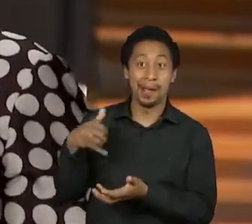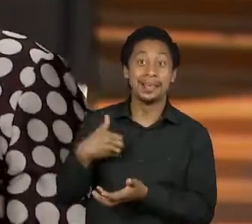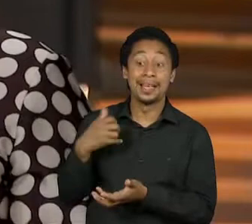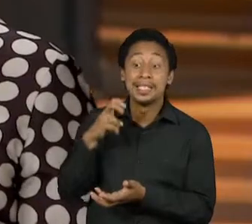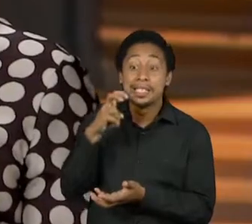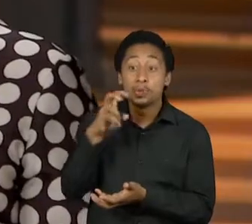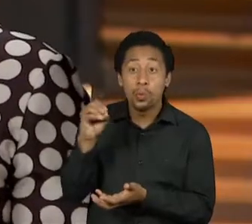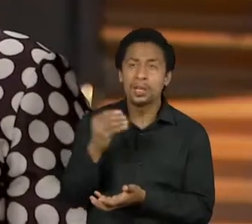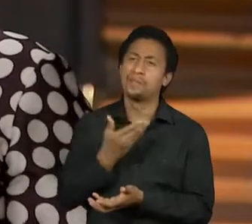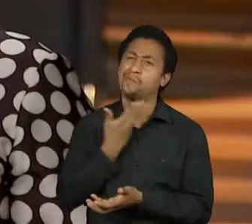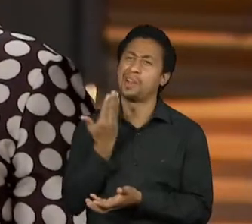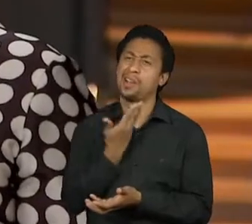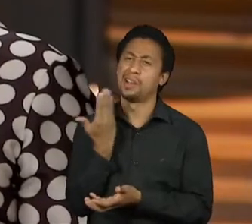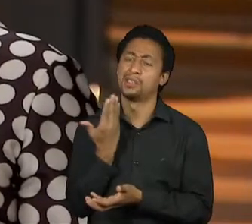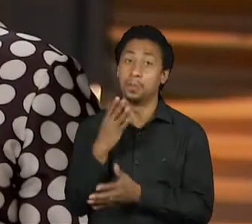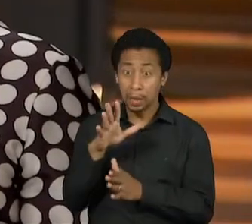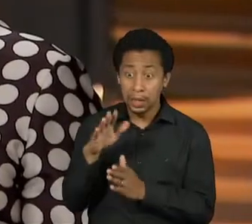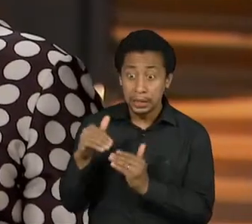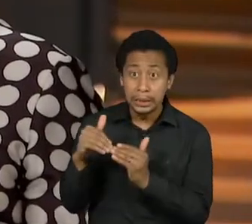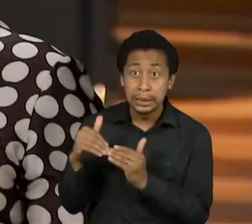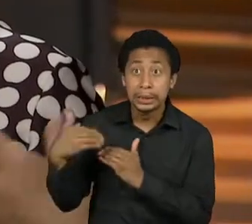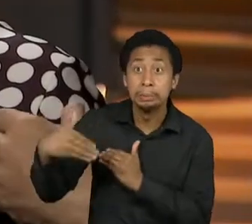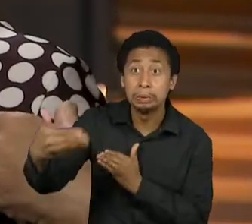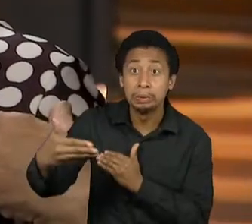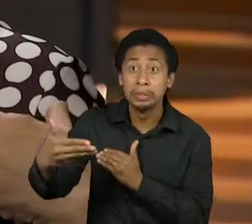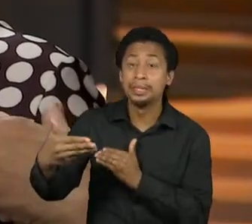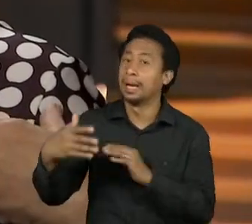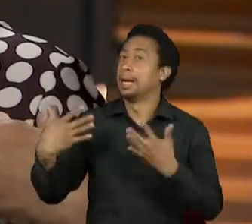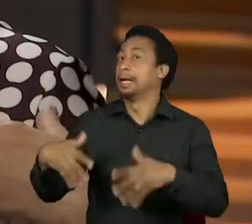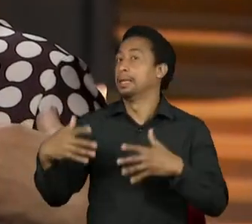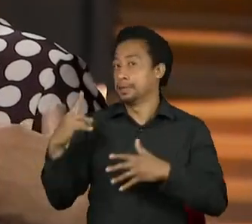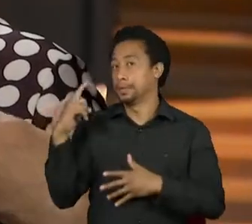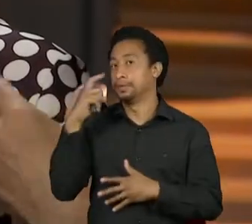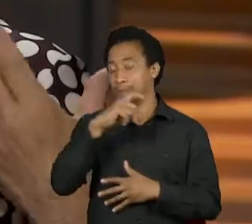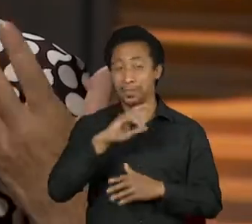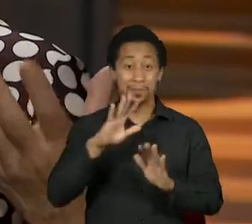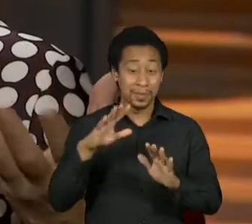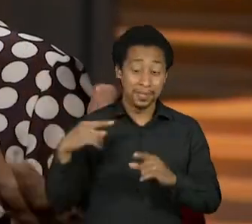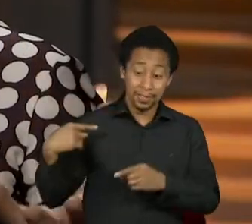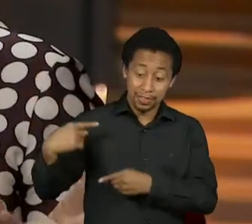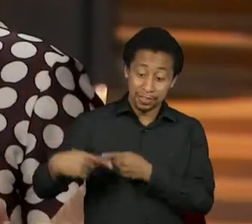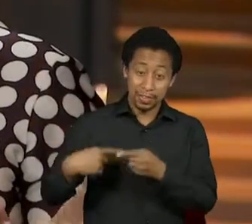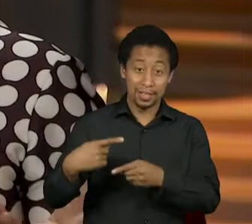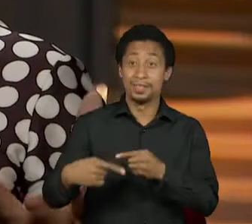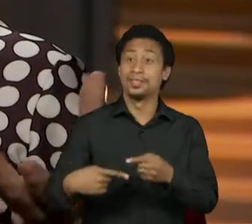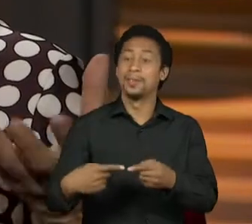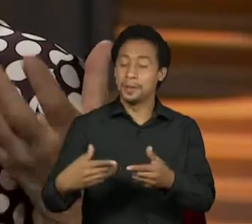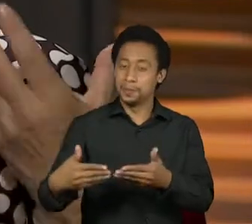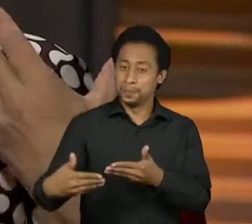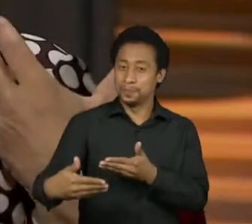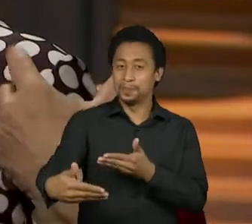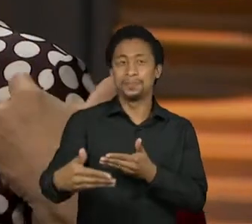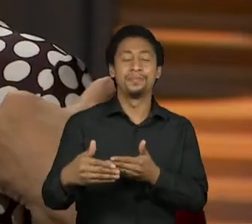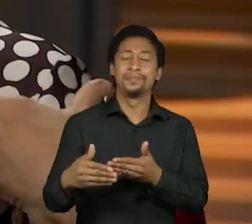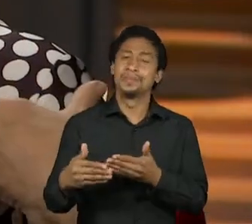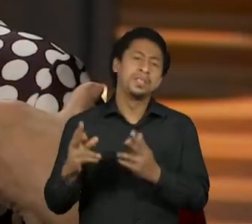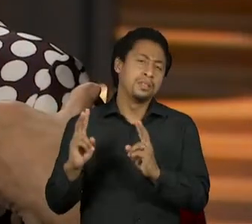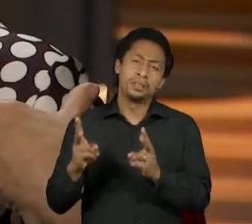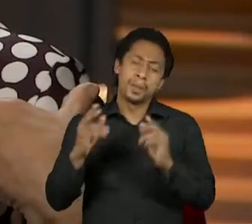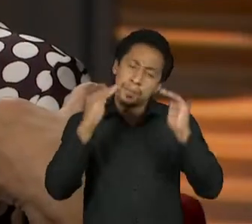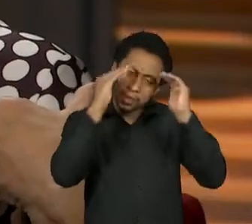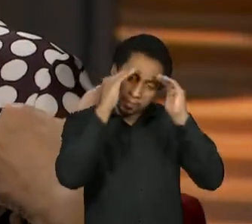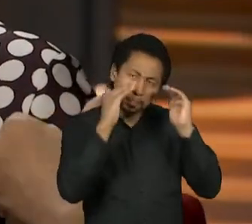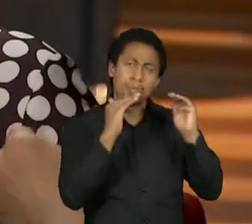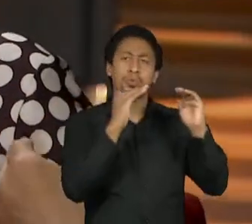mas que lindo que ele fala não é a nossa geração toda sempre reverenciou os nossos queridos que